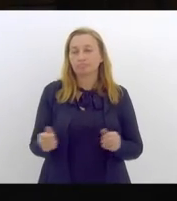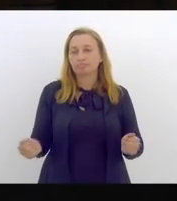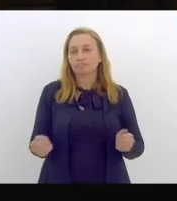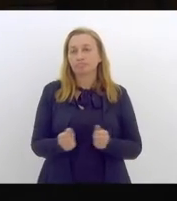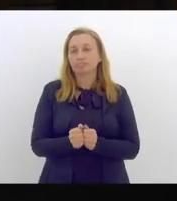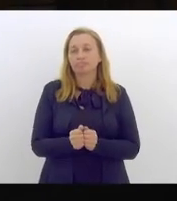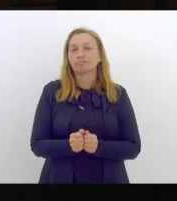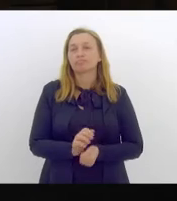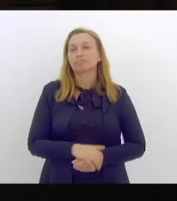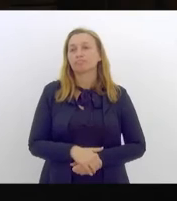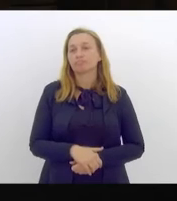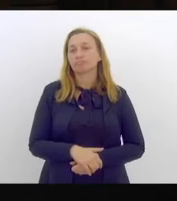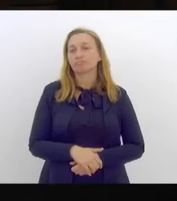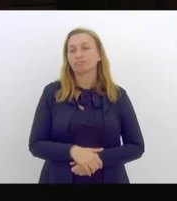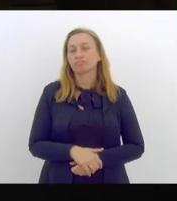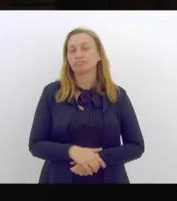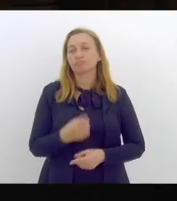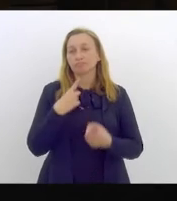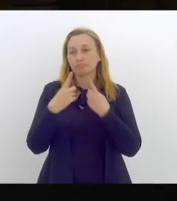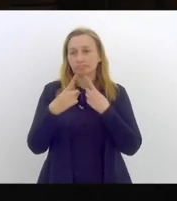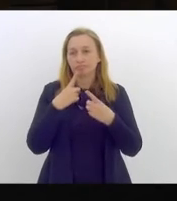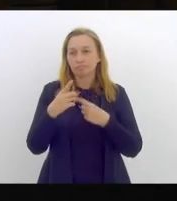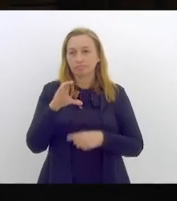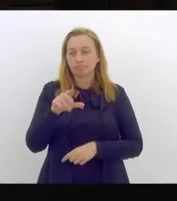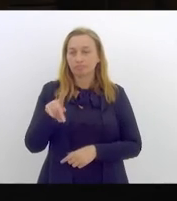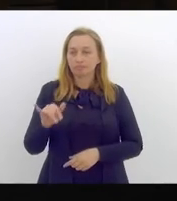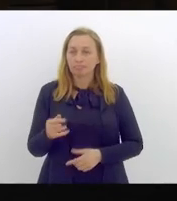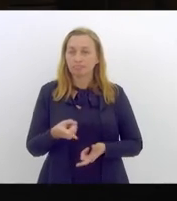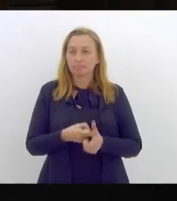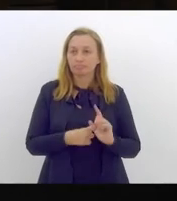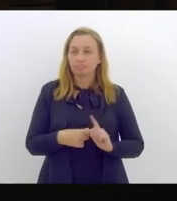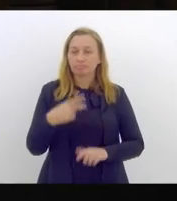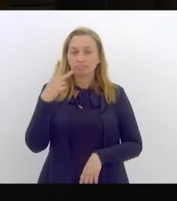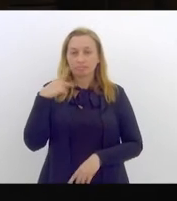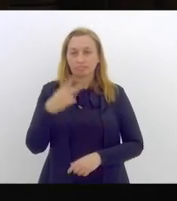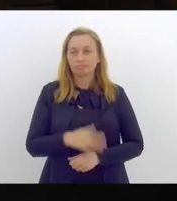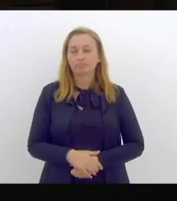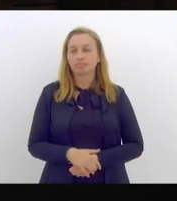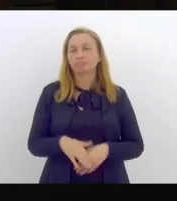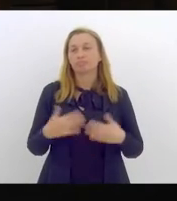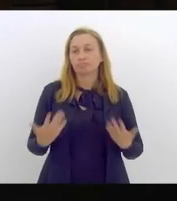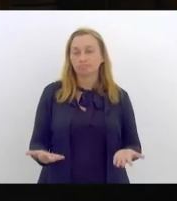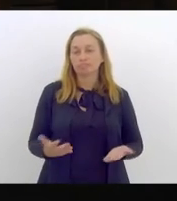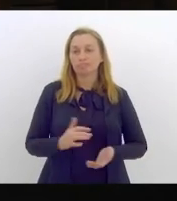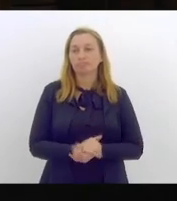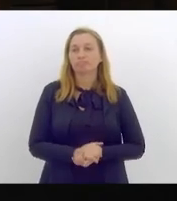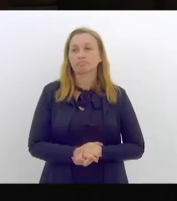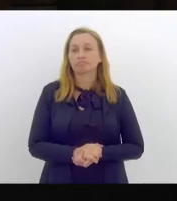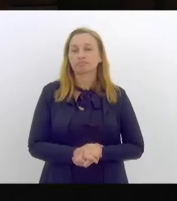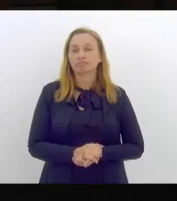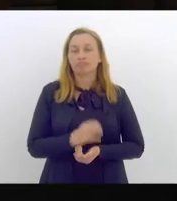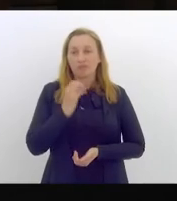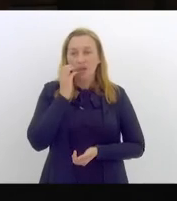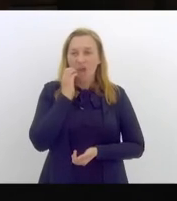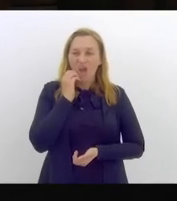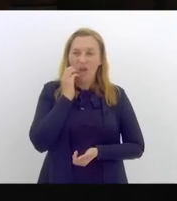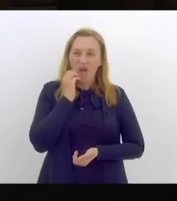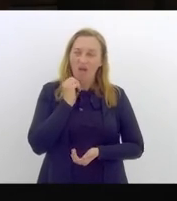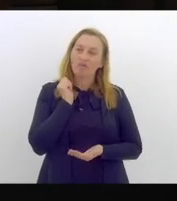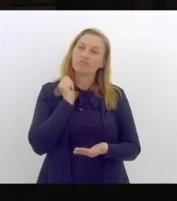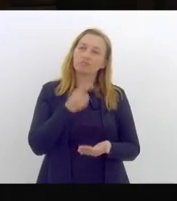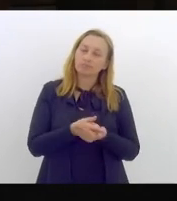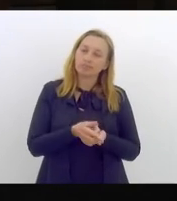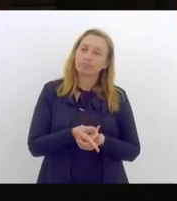esse espaço, que é o espaço do debate da CPI da dívida pública. Bom, como falamos de uma dívida que já foi paga